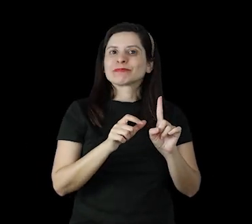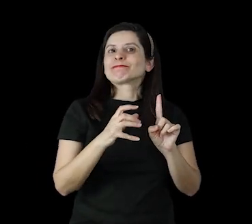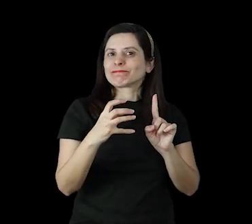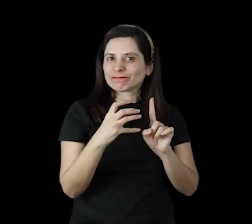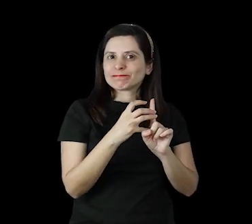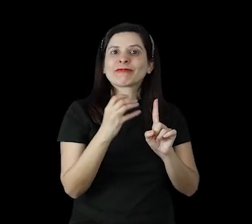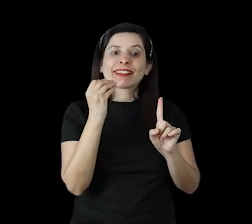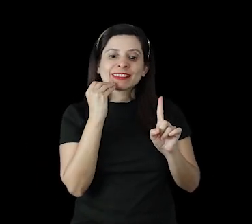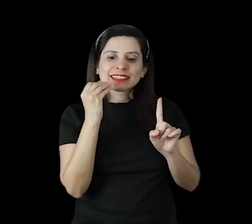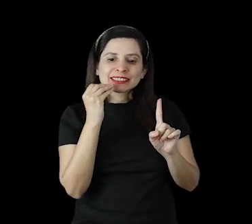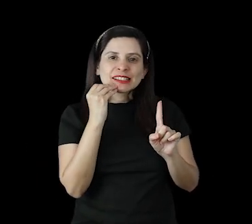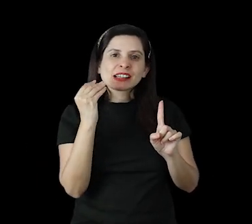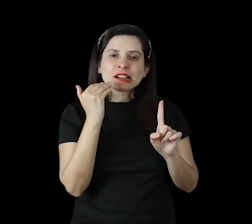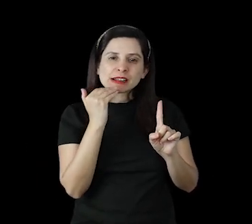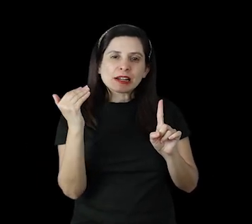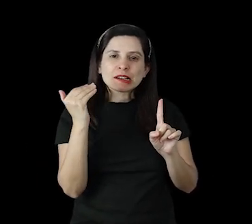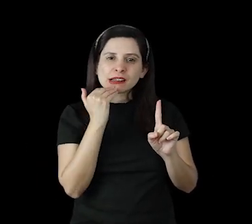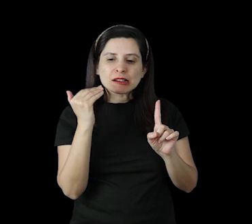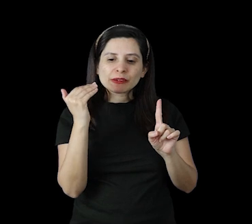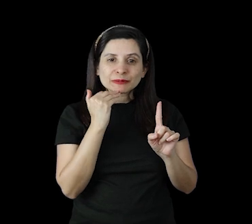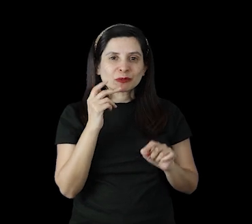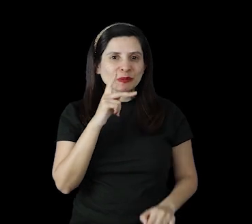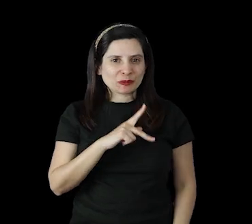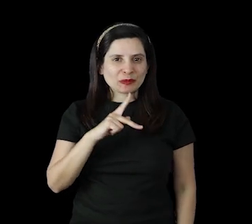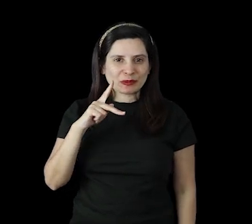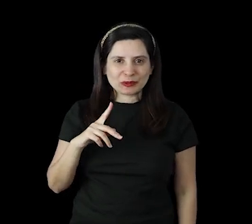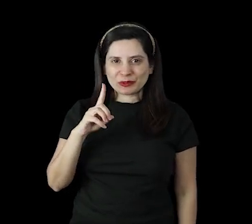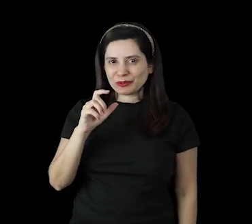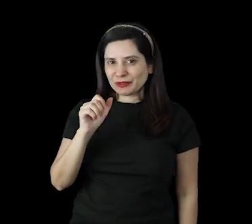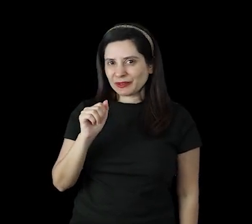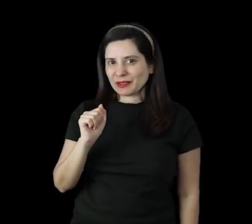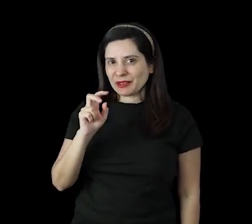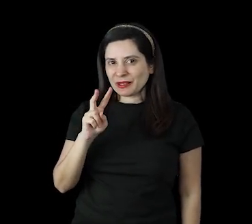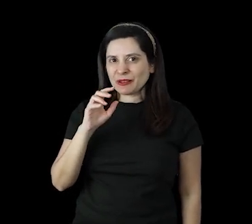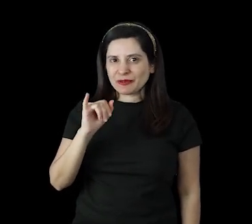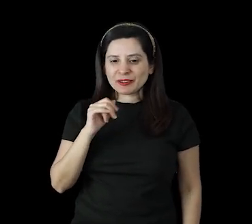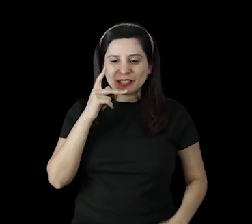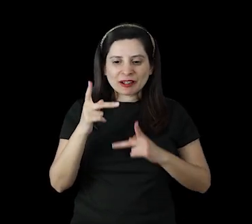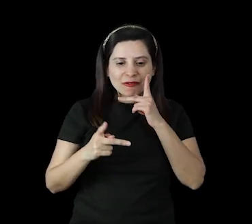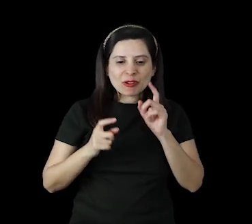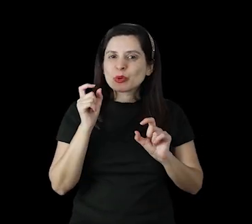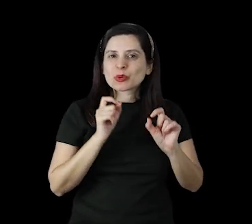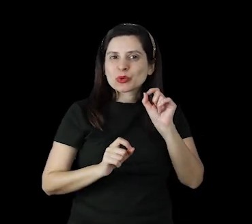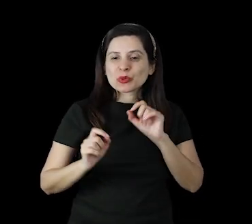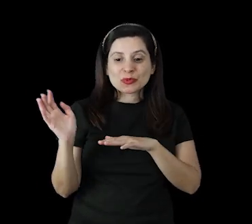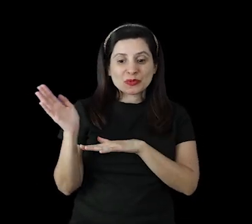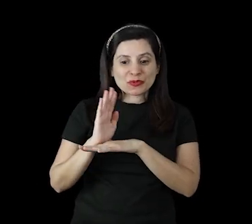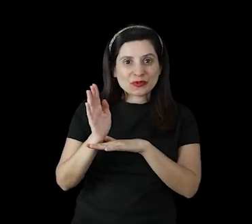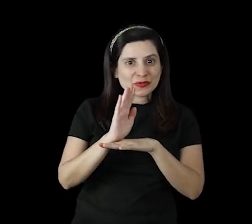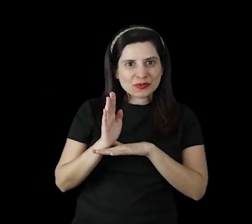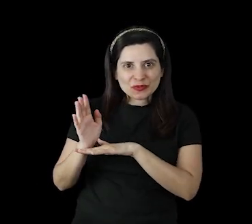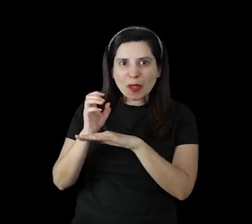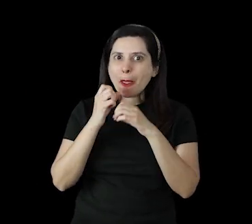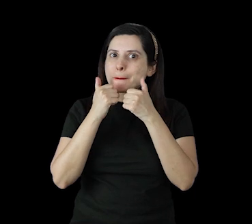você vai testando essas falhas. Tinha um professor que é o Davi França Mendes, ele falava nos puts, né, que um filme é